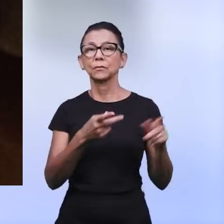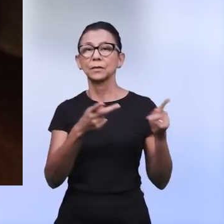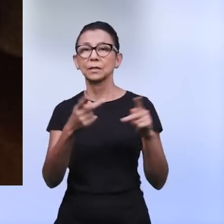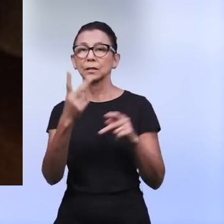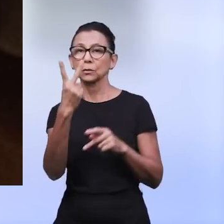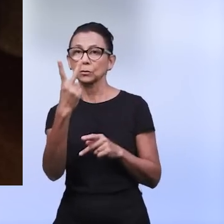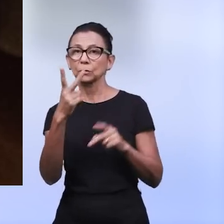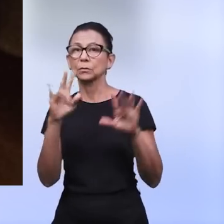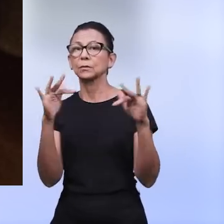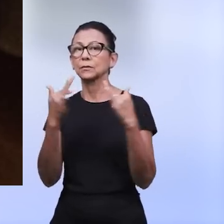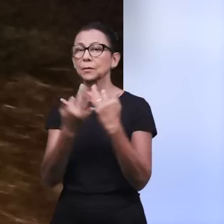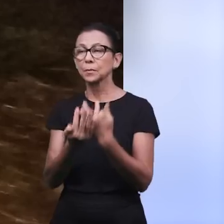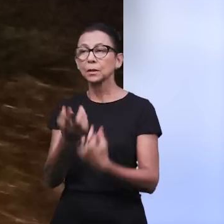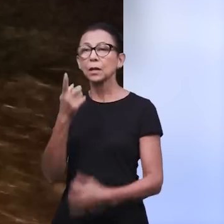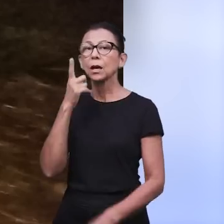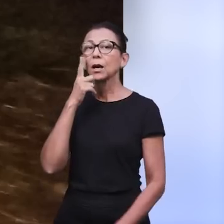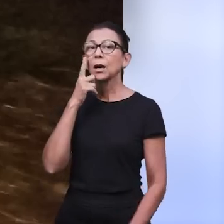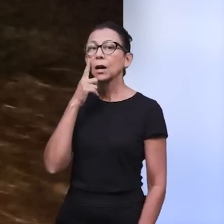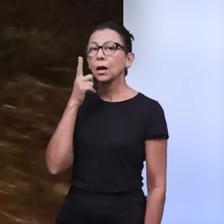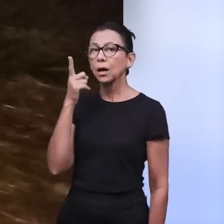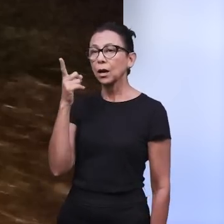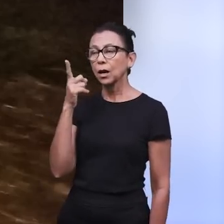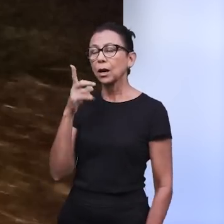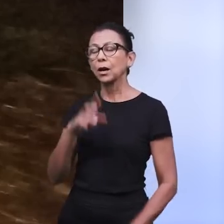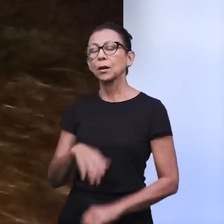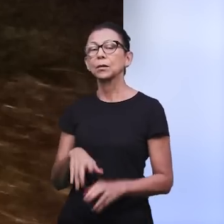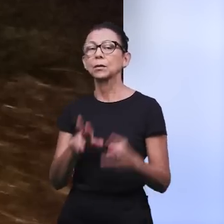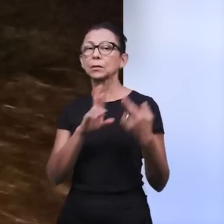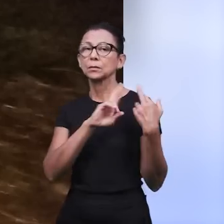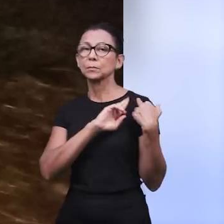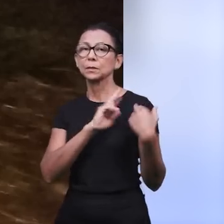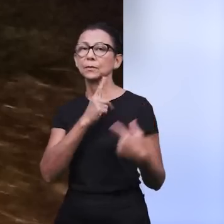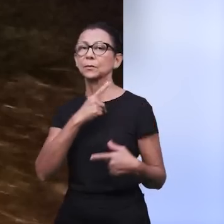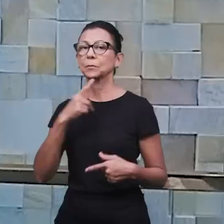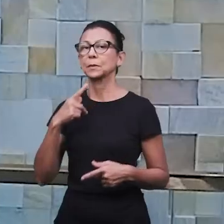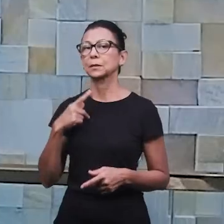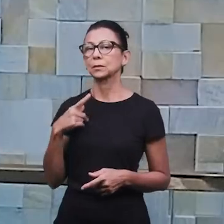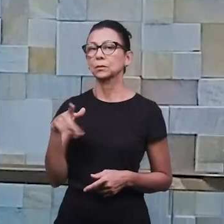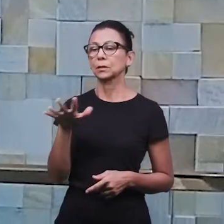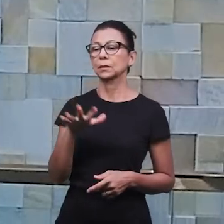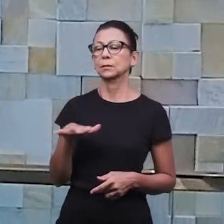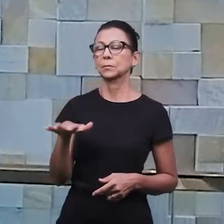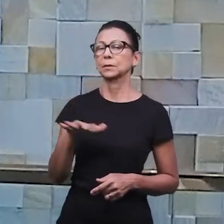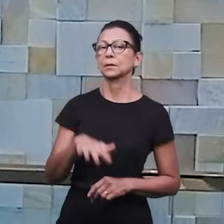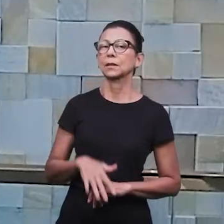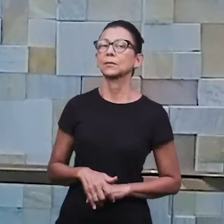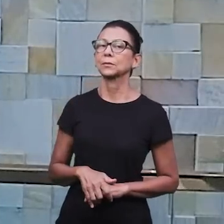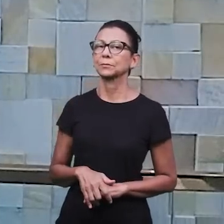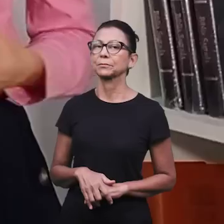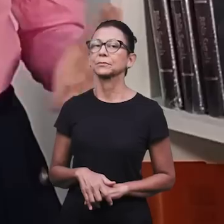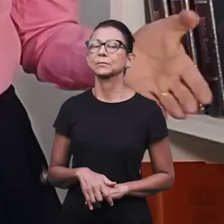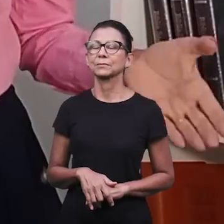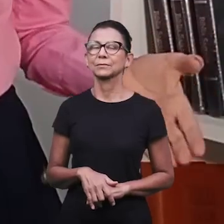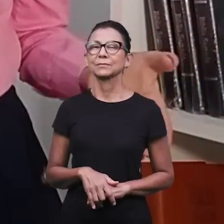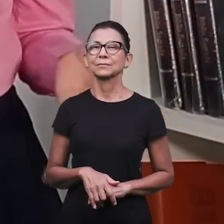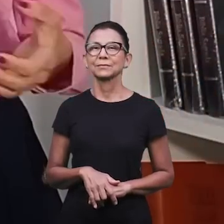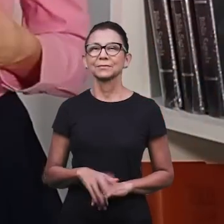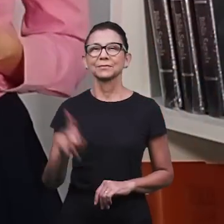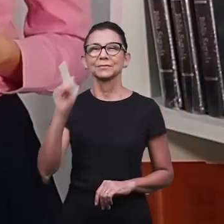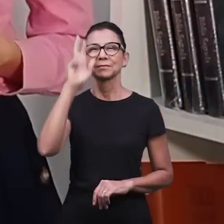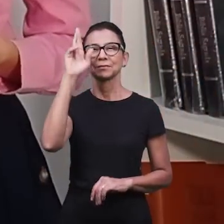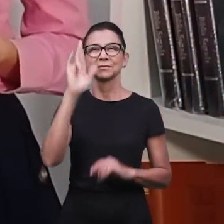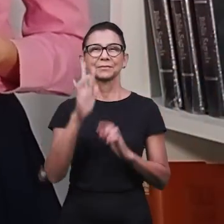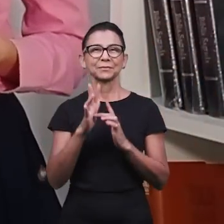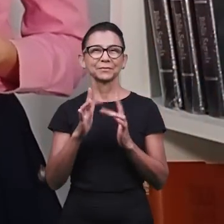Confira agora a entrevista com o pastor responsável pela área da Serra em Santa Catarina. A paz do